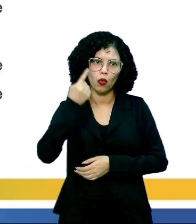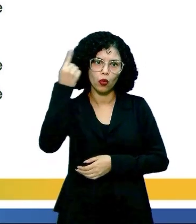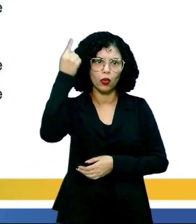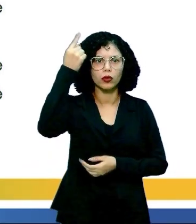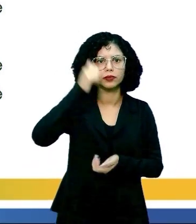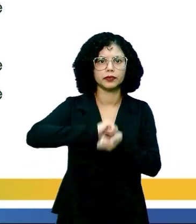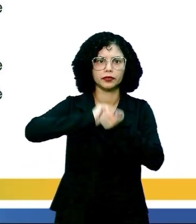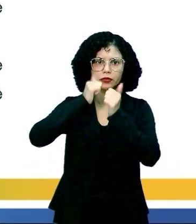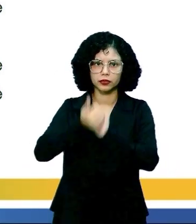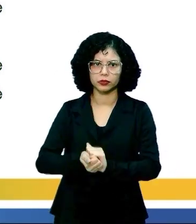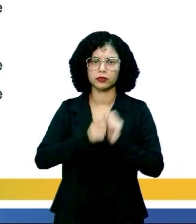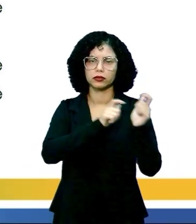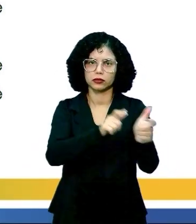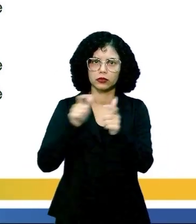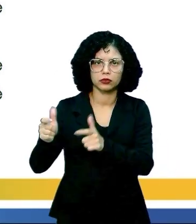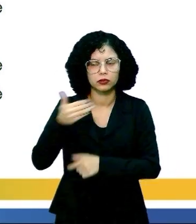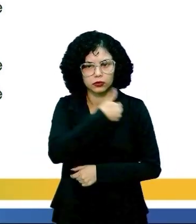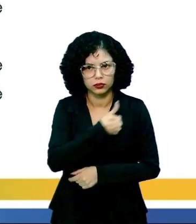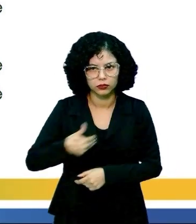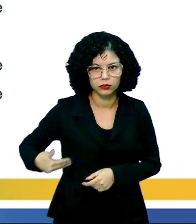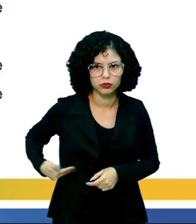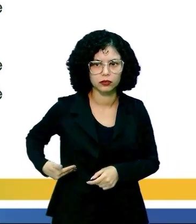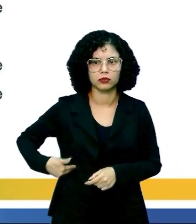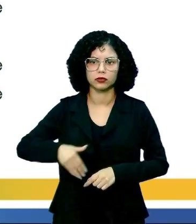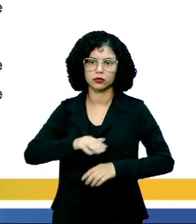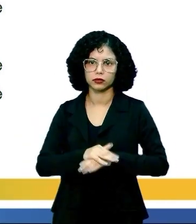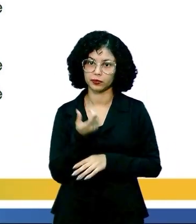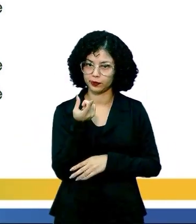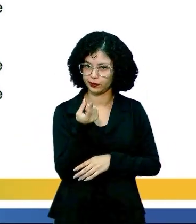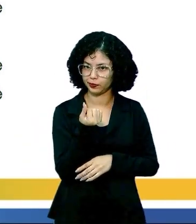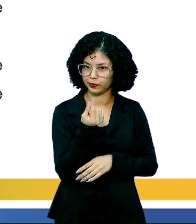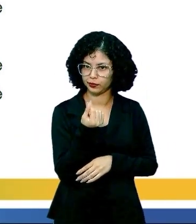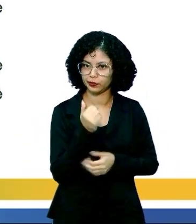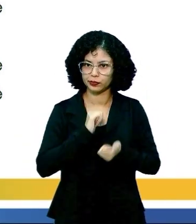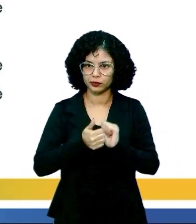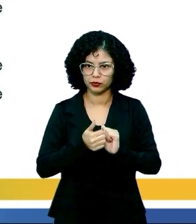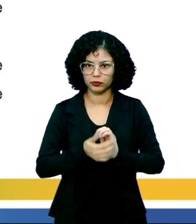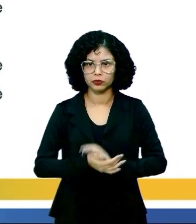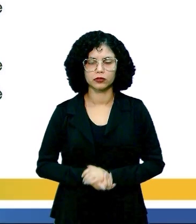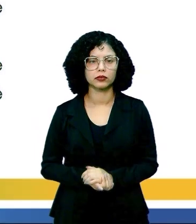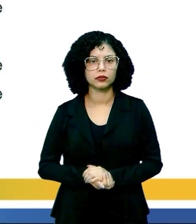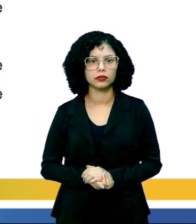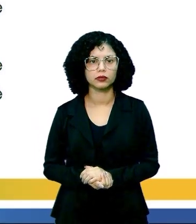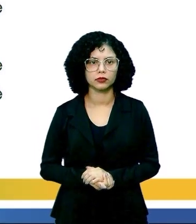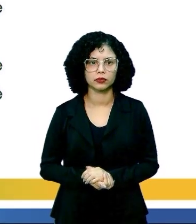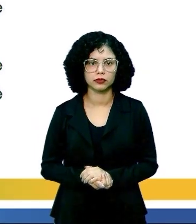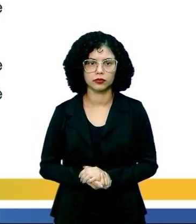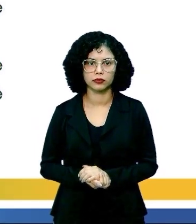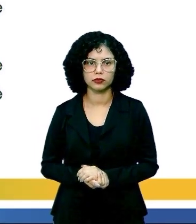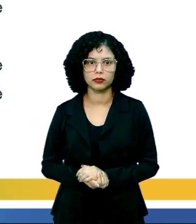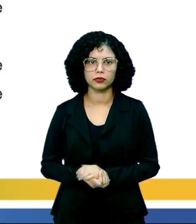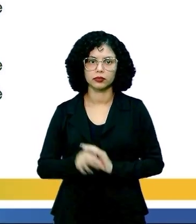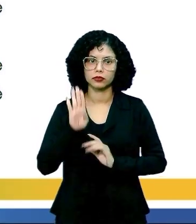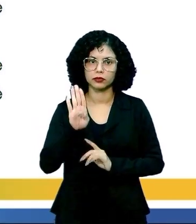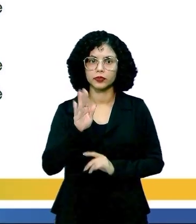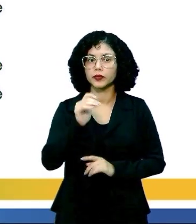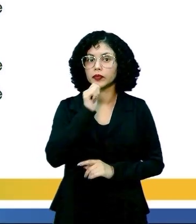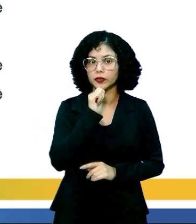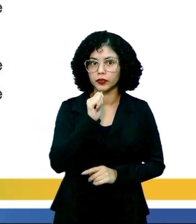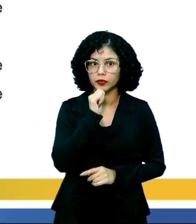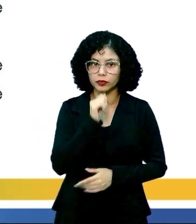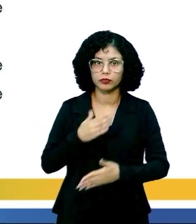que argumenta sobre os altos custos de adaptação dos espaços públicos. Letra